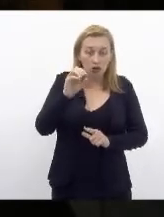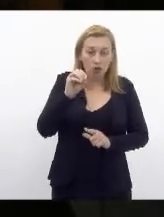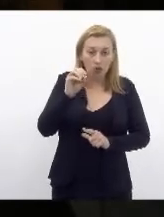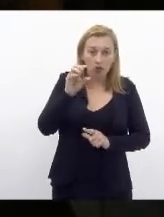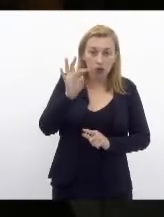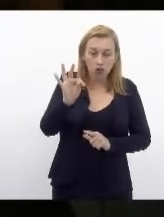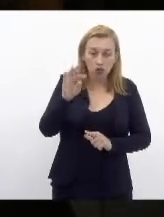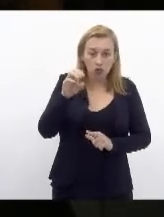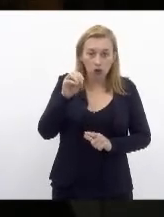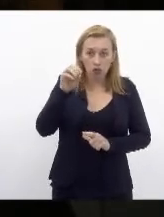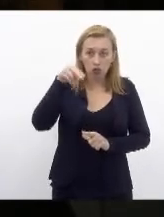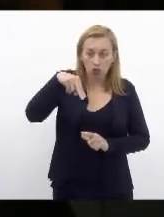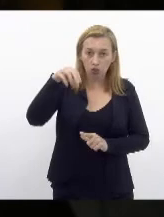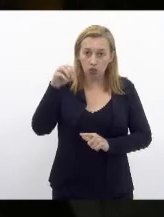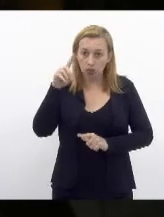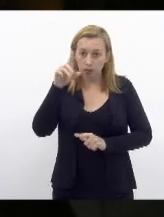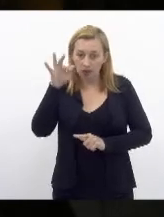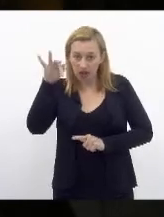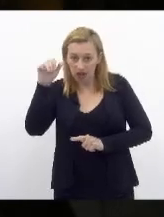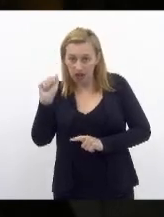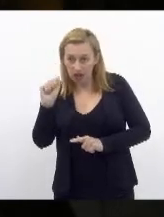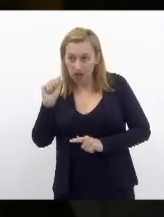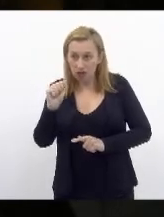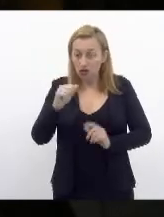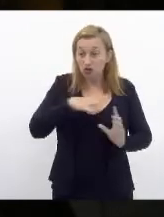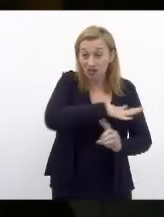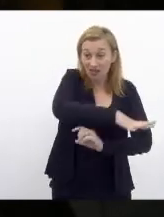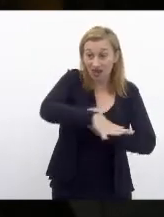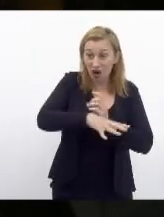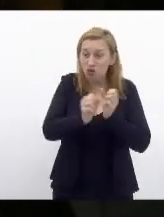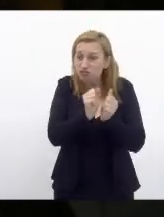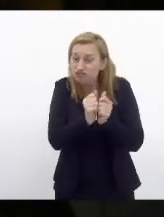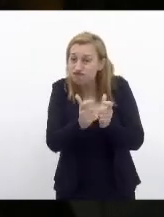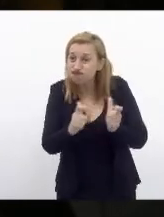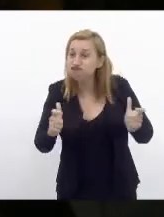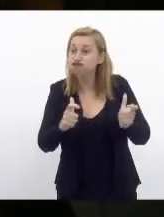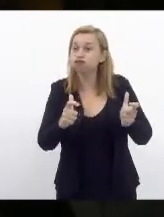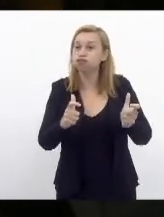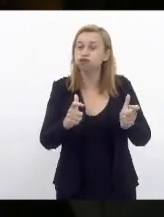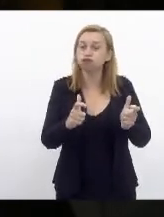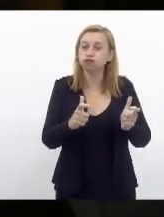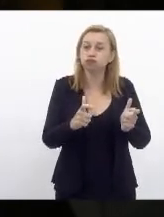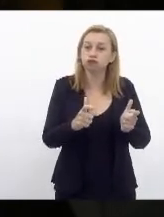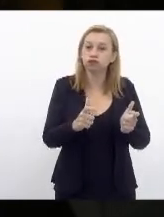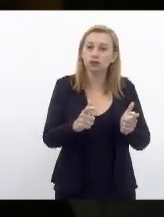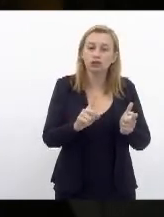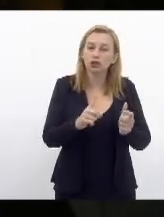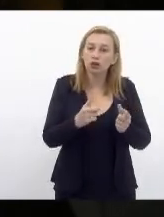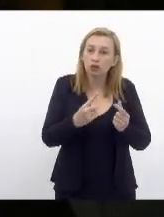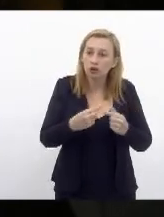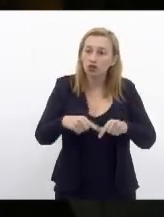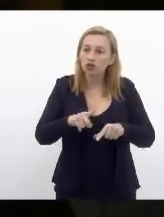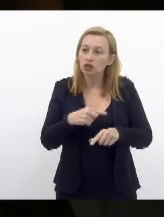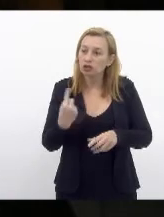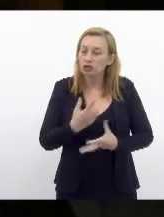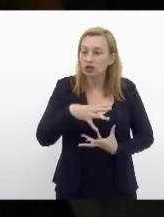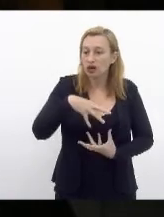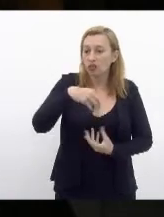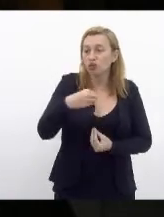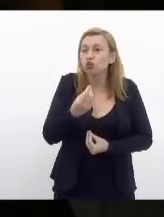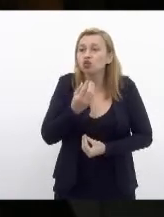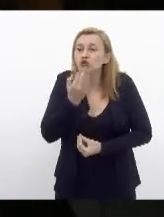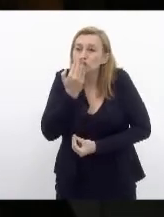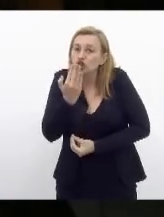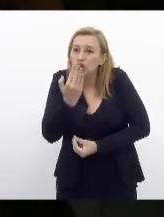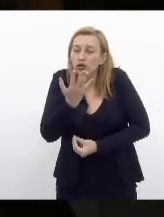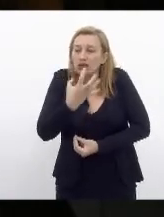social tão grande, sem que isso não espete nossa alma com algum tipo